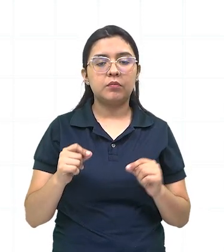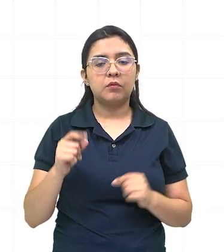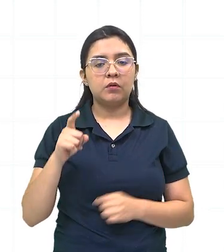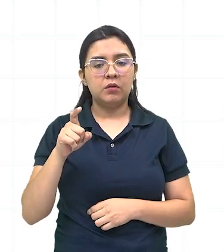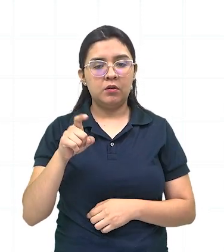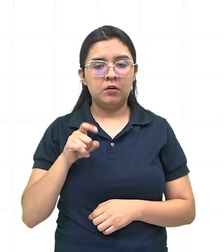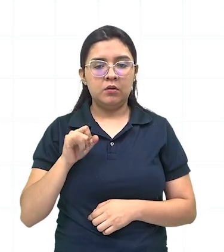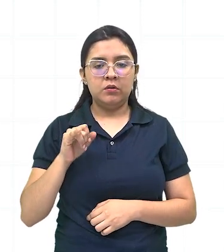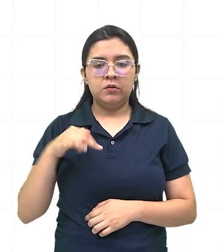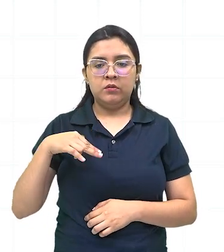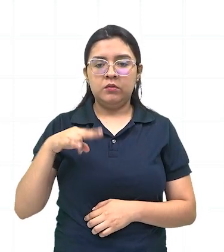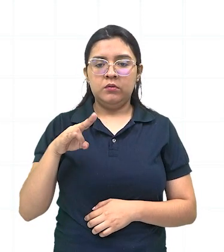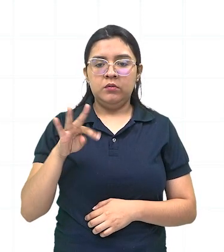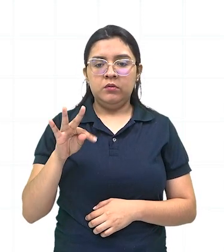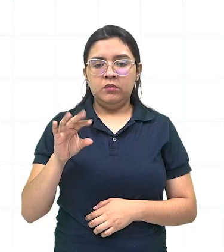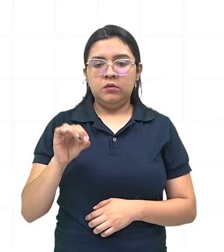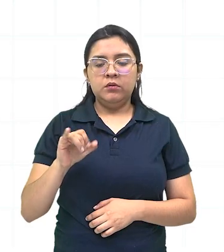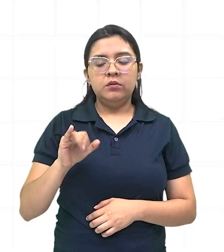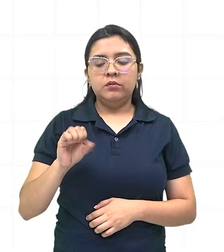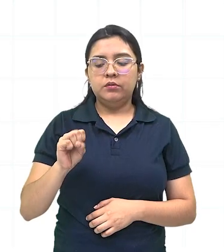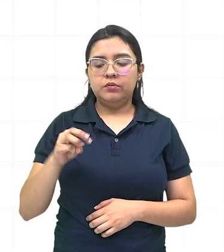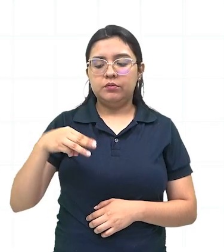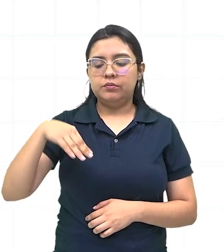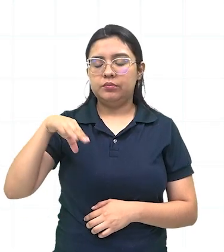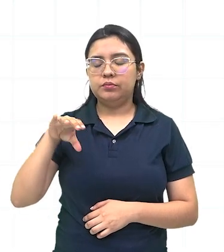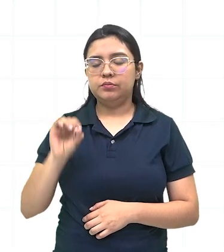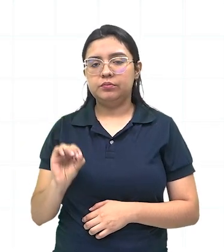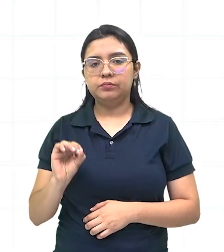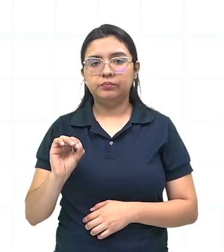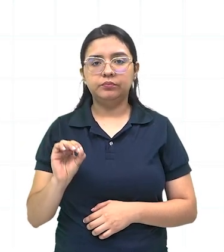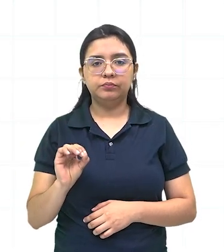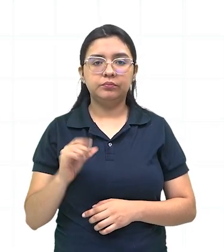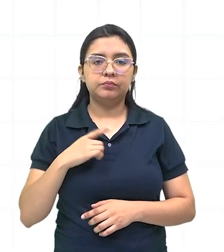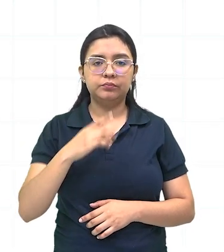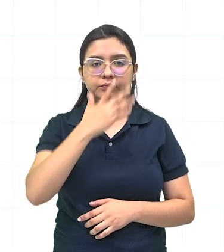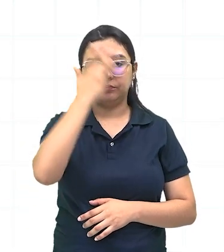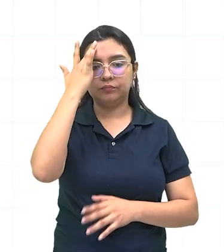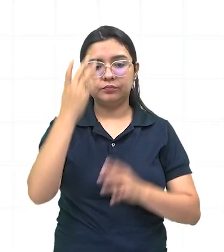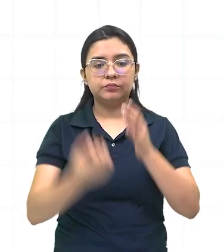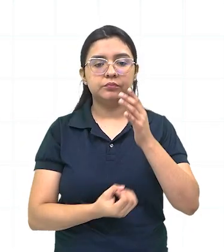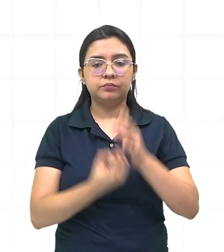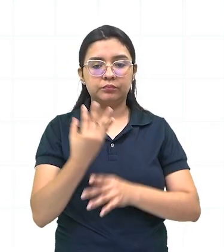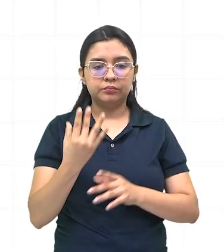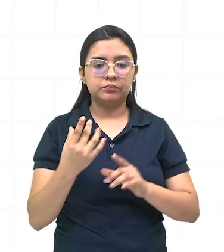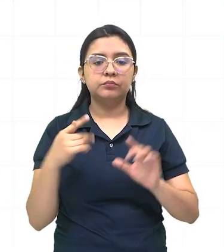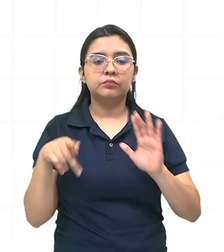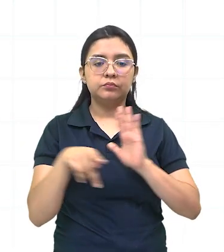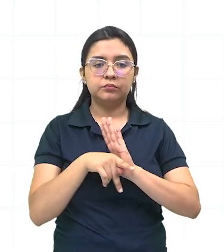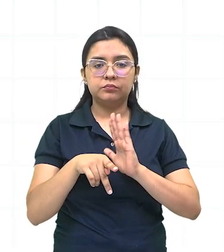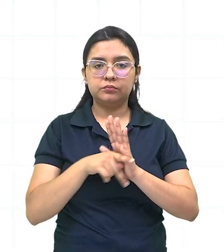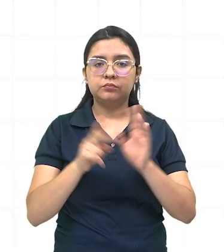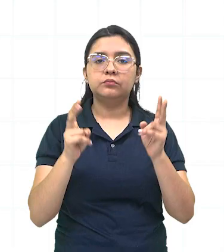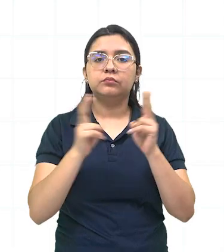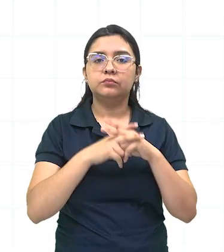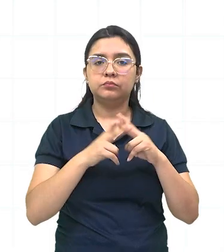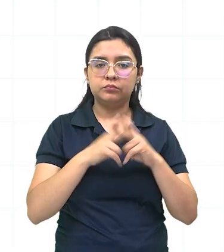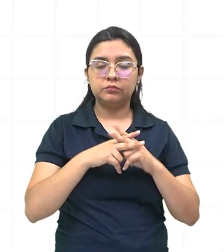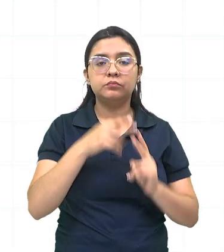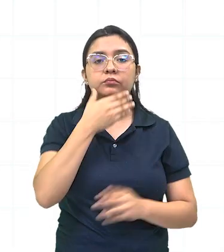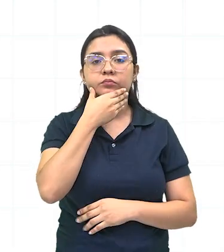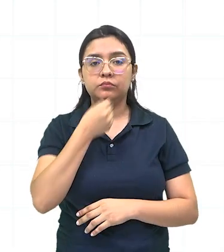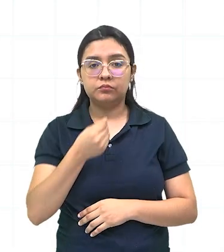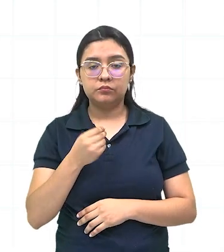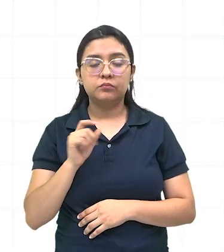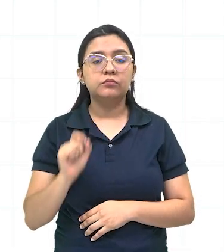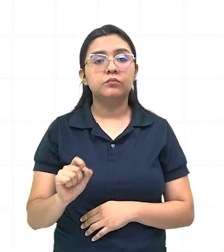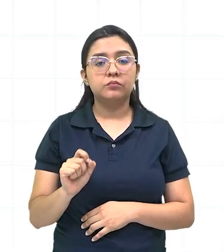que é o shintoísmo. Por quê? Porque o criador do Aikido, chamado Morihei Ueshiba,